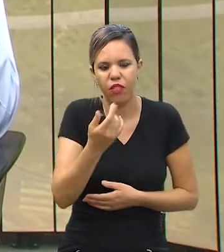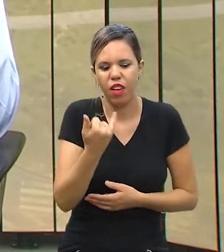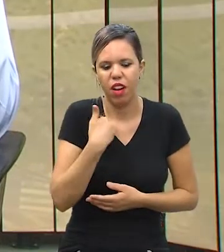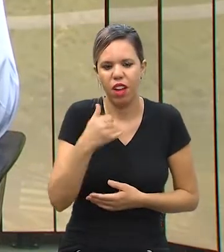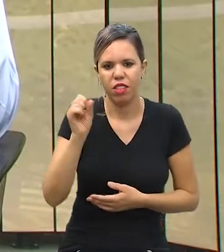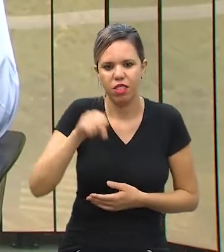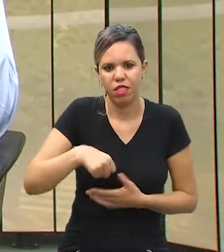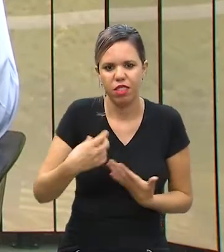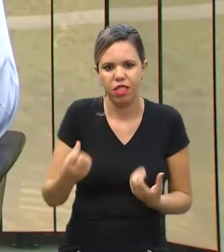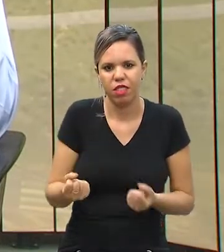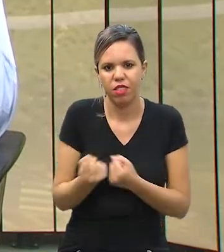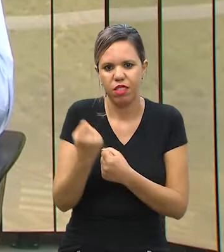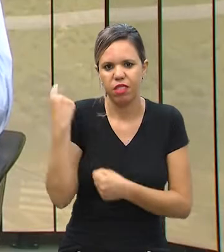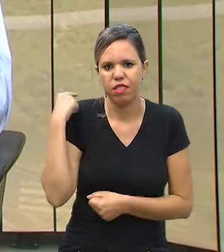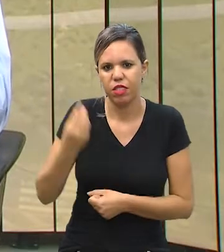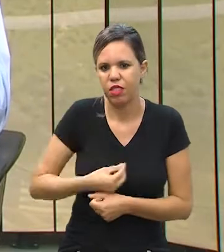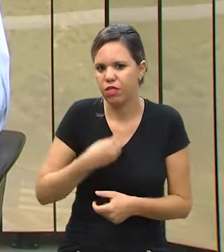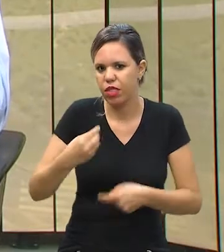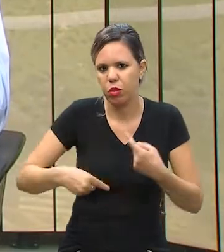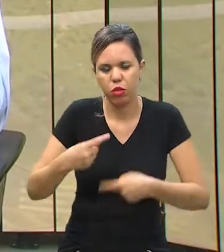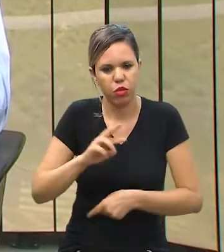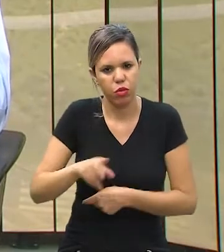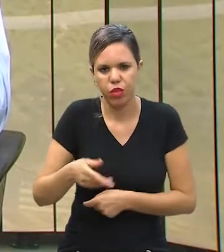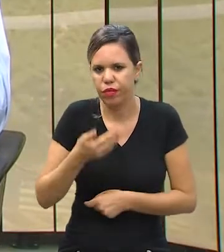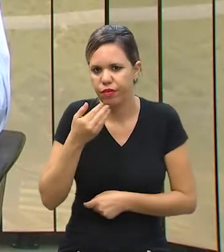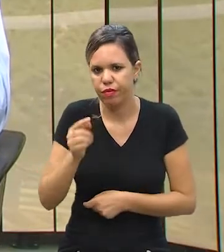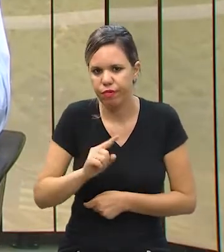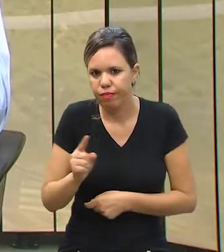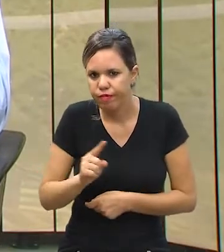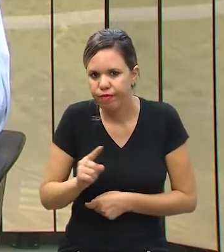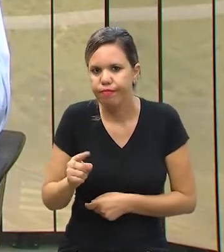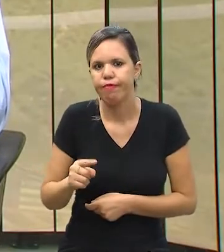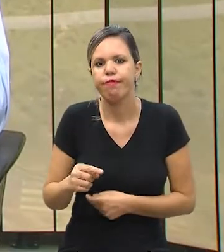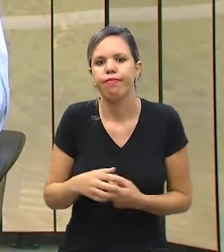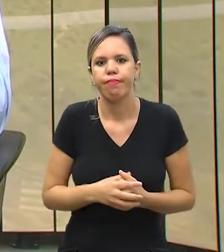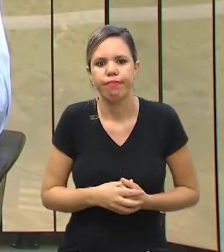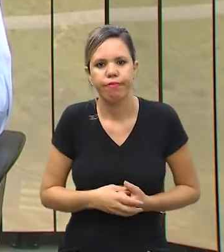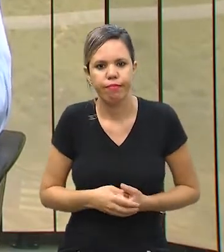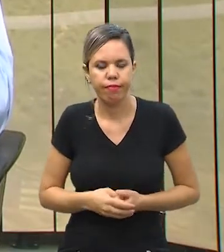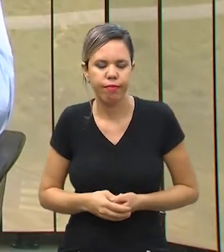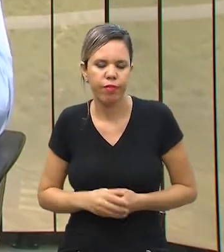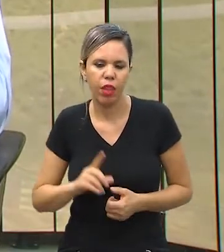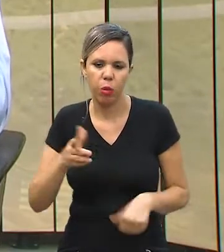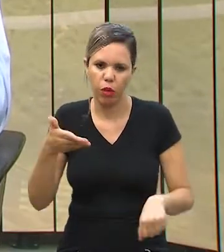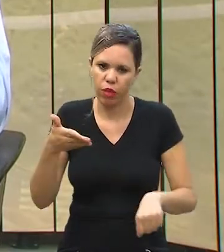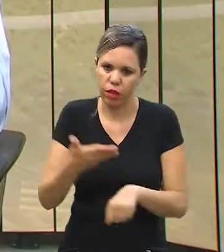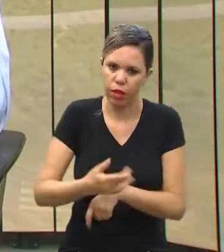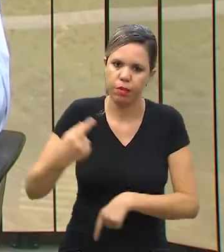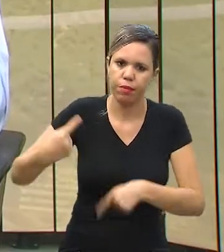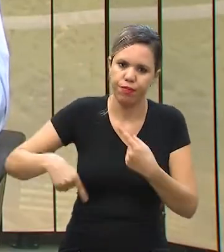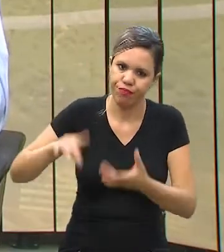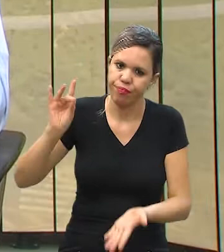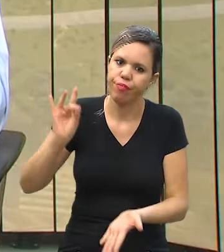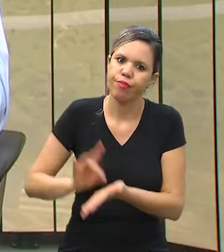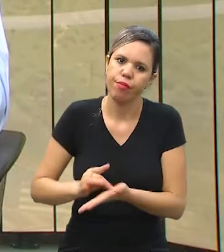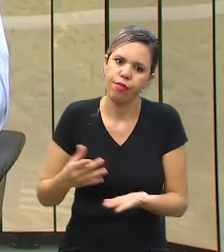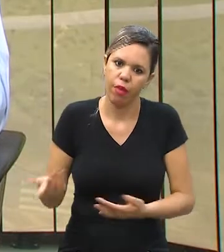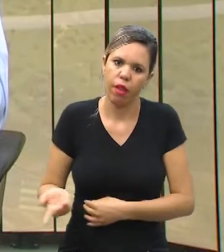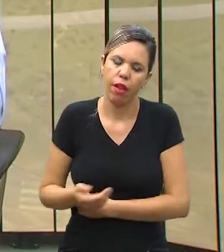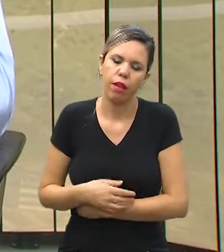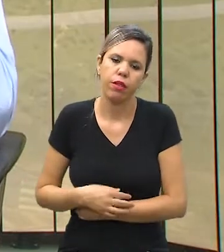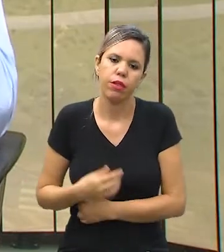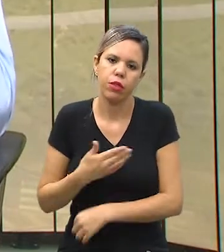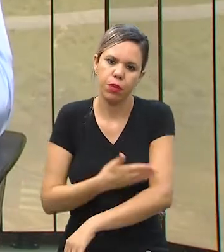atrás, entendeu? Porque a vida política não é fácil. A política da gente, depois que você entra para a política realmente assim,